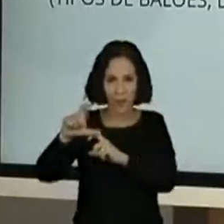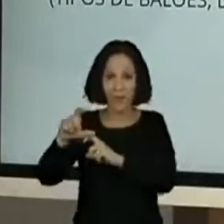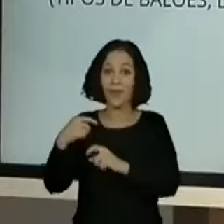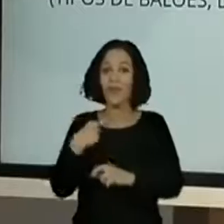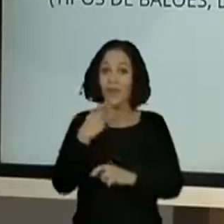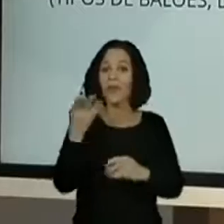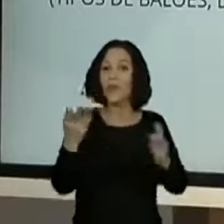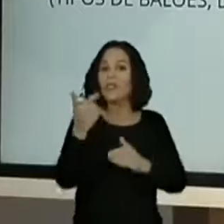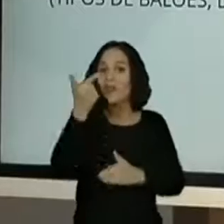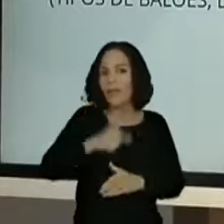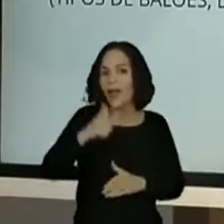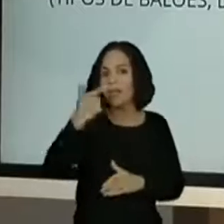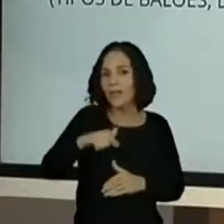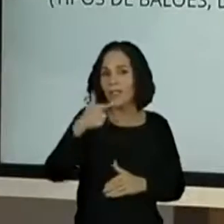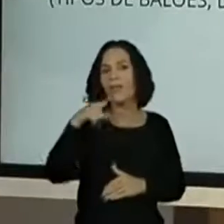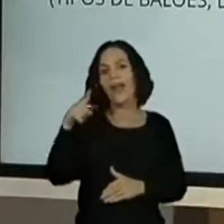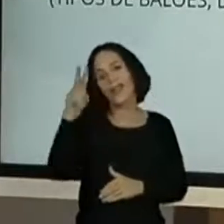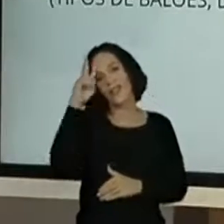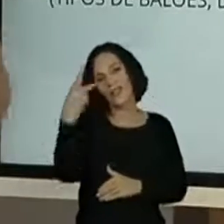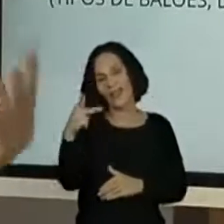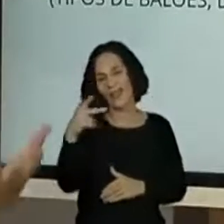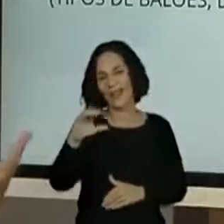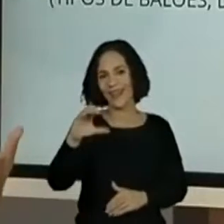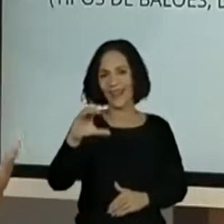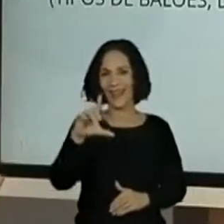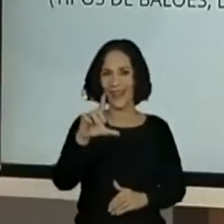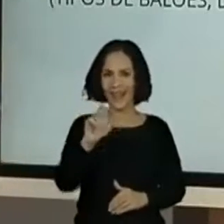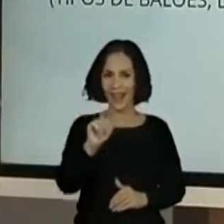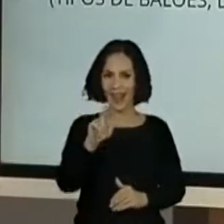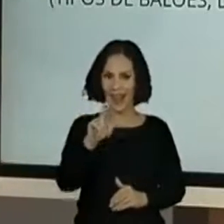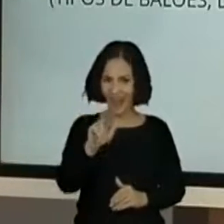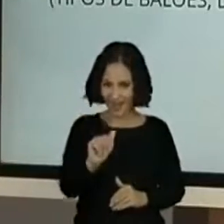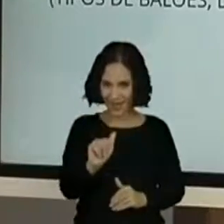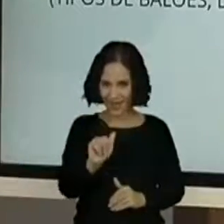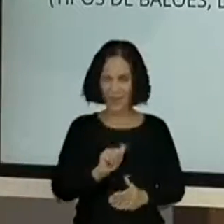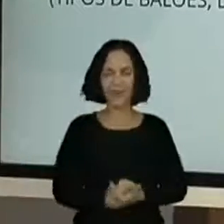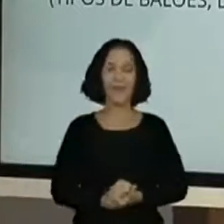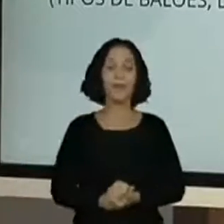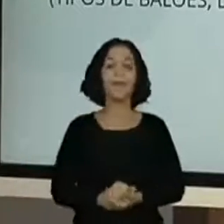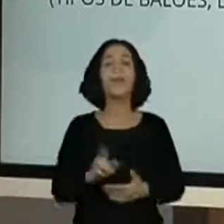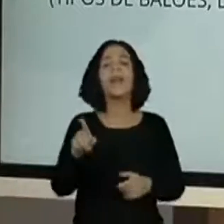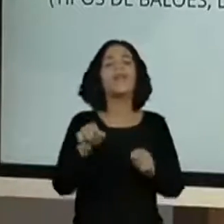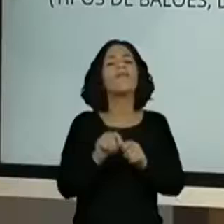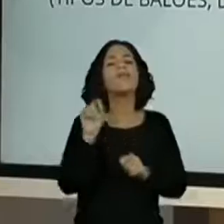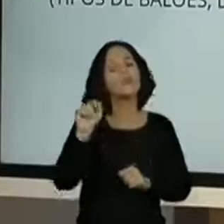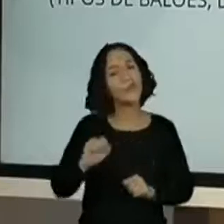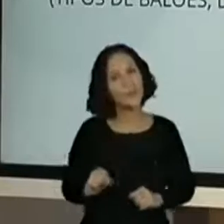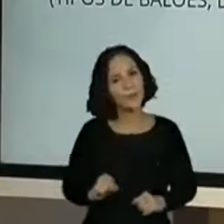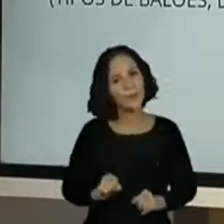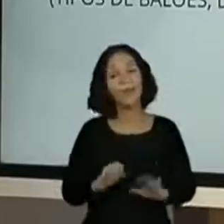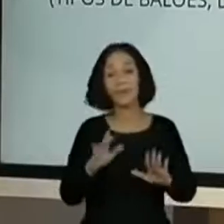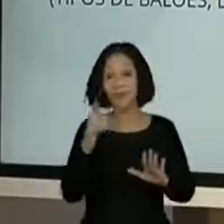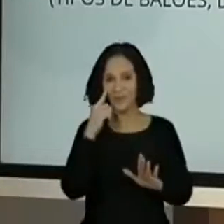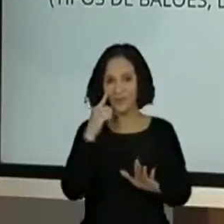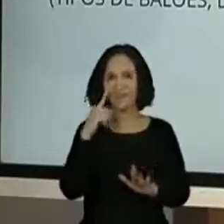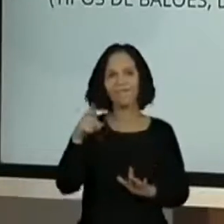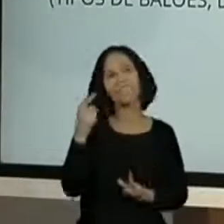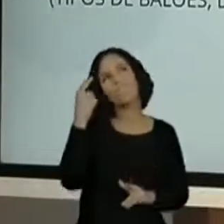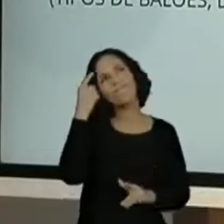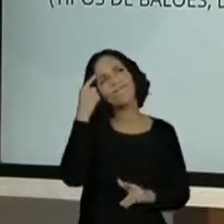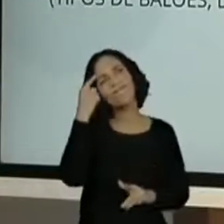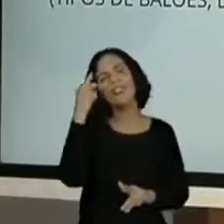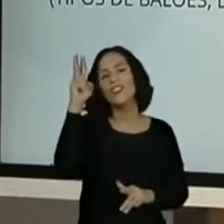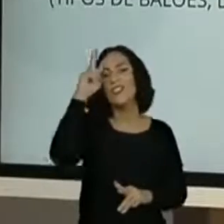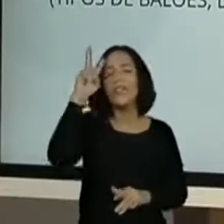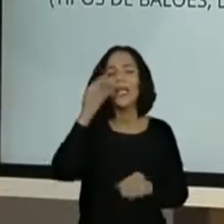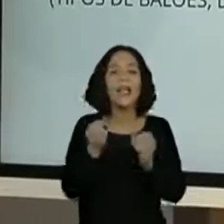mais histórias sobre a Clara e toda essa obra que ela tem. E aí, sabe o que ela faz? Ela usa ali para construir as